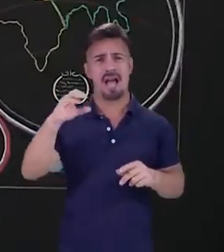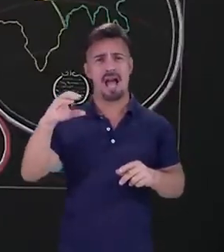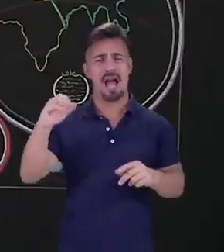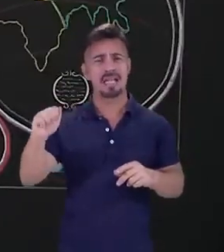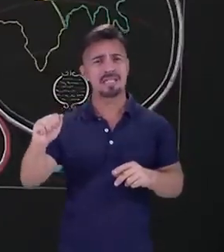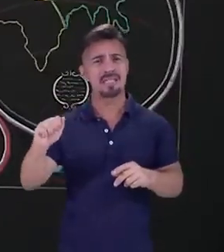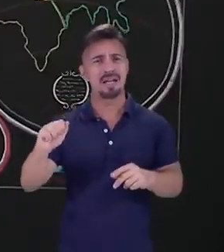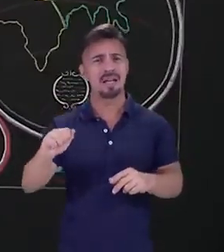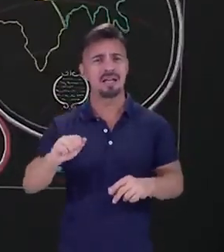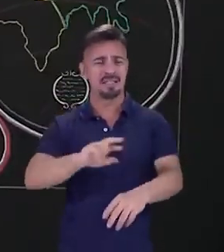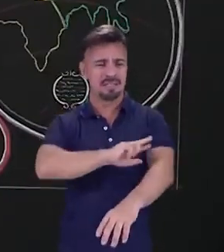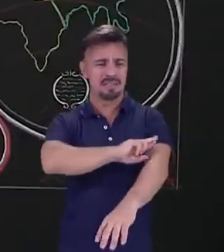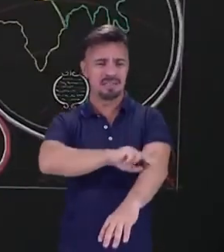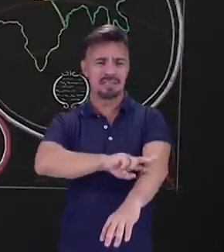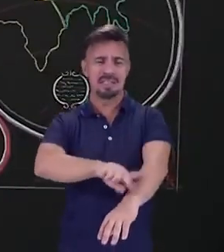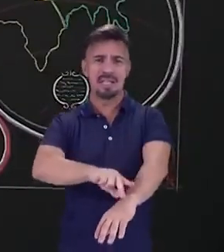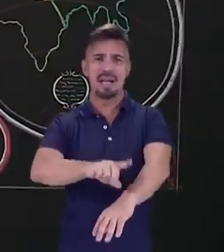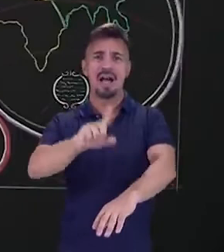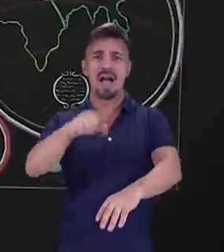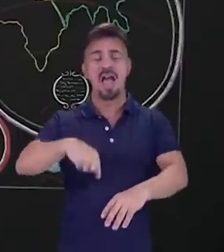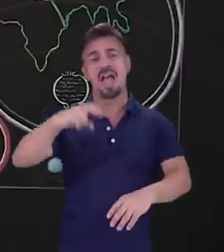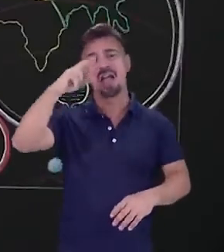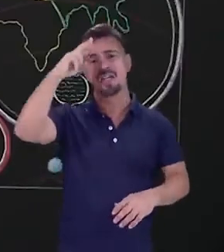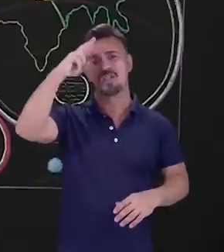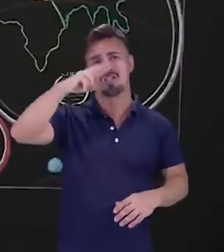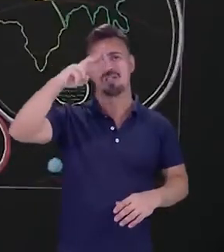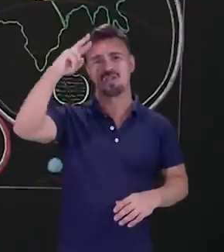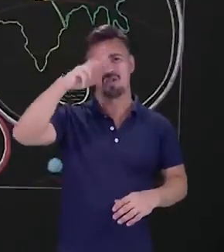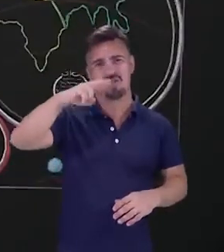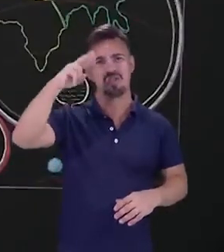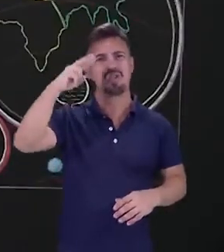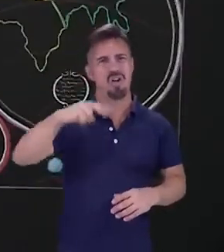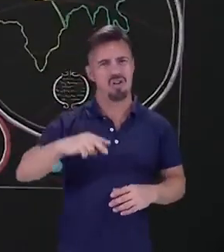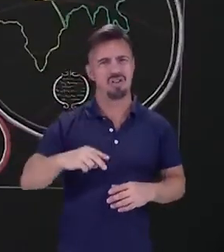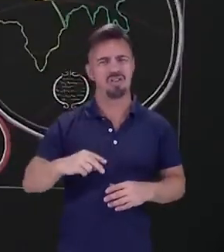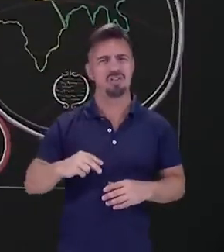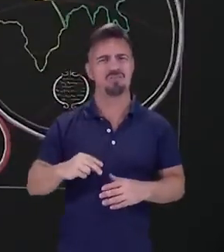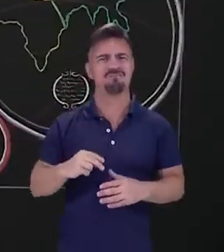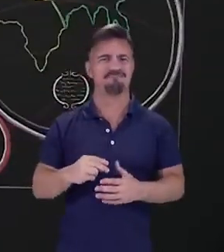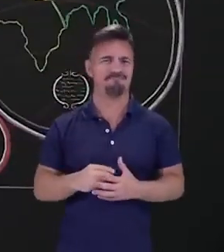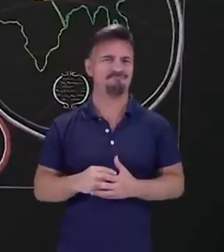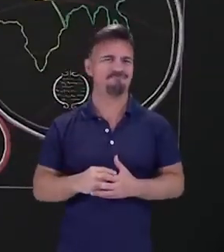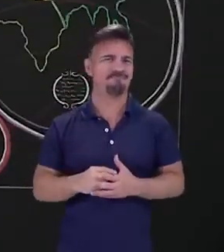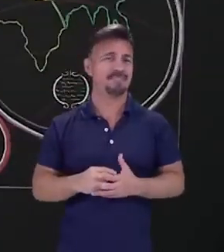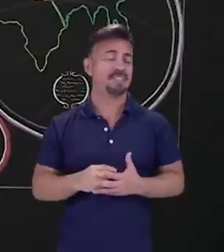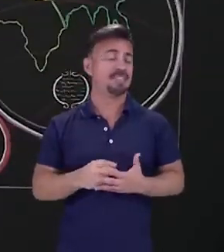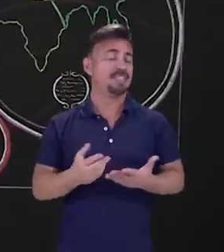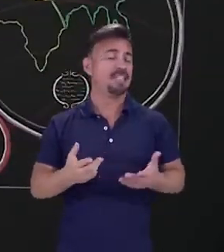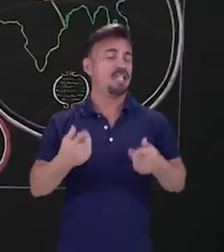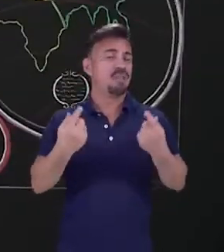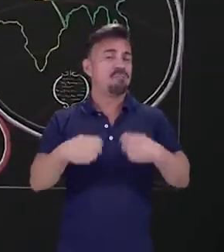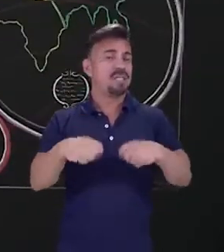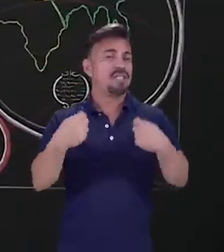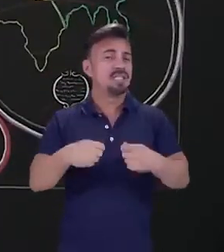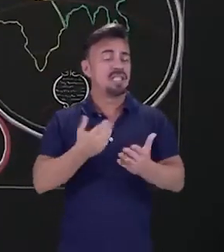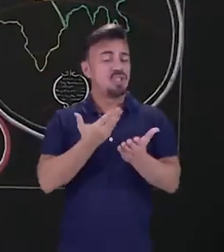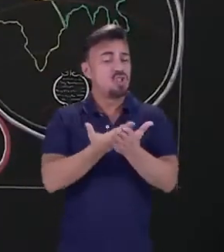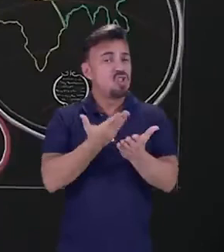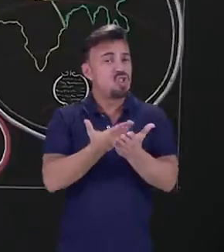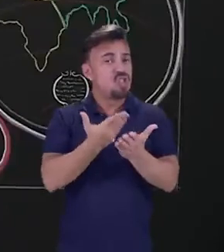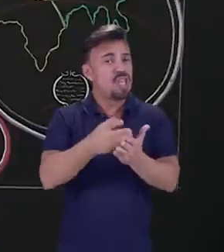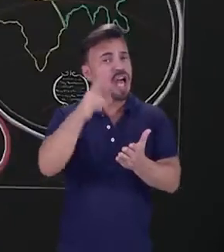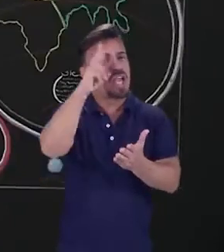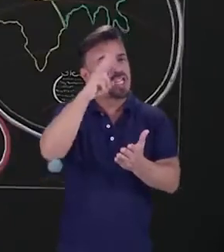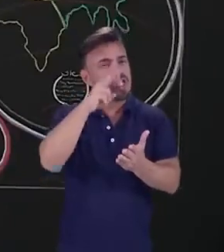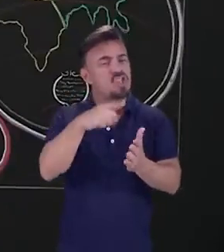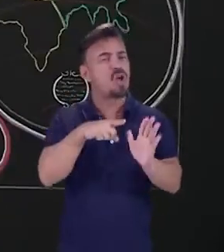O racismo é uma construção histórica, com uma força, infelizmente, muito grande, e que a gente precisa estudar a história